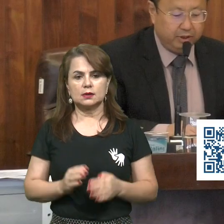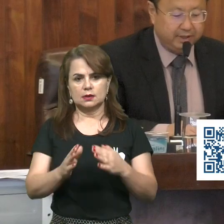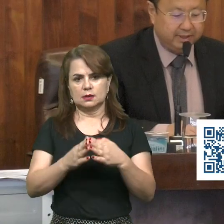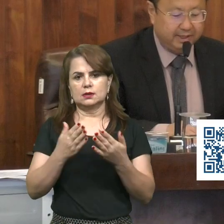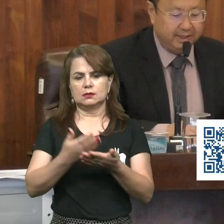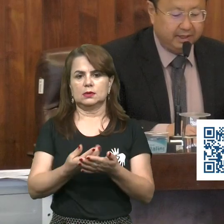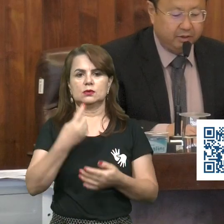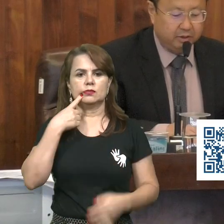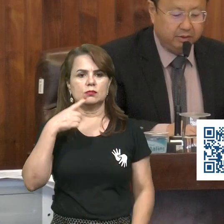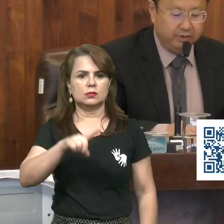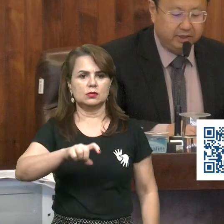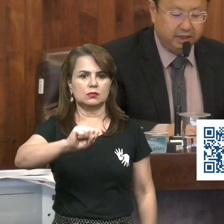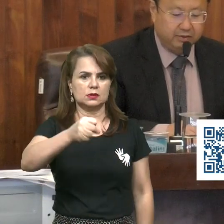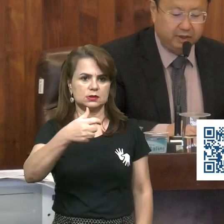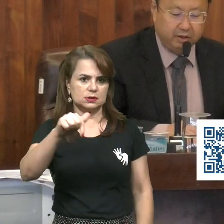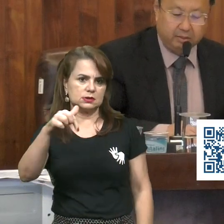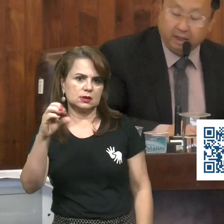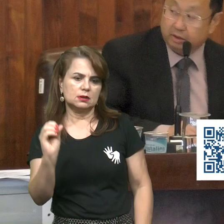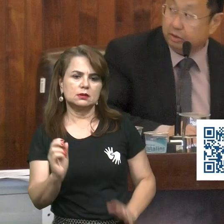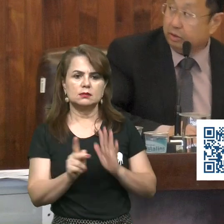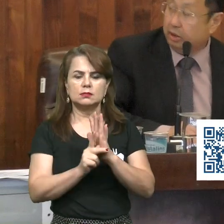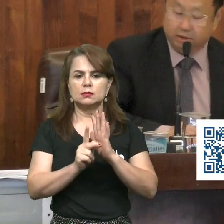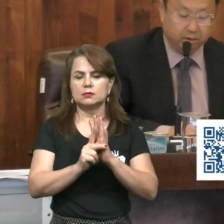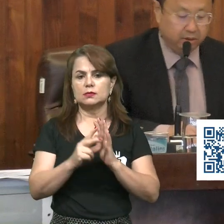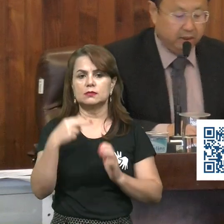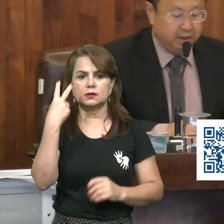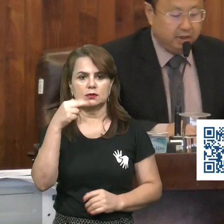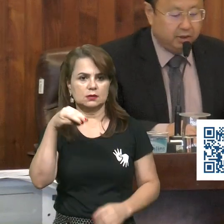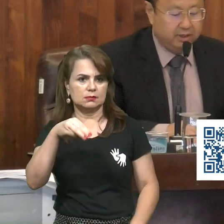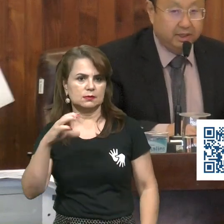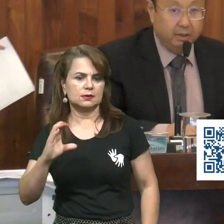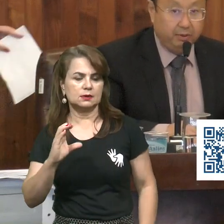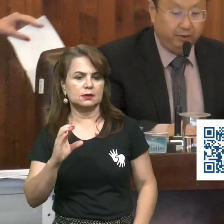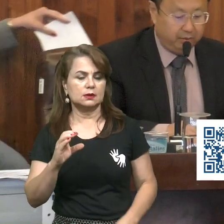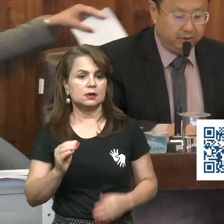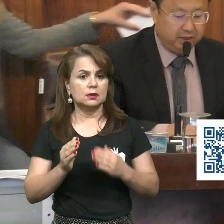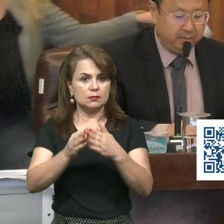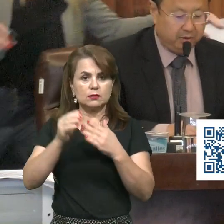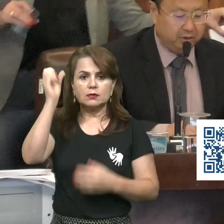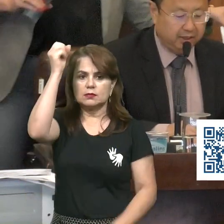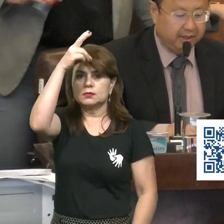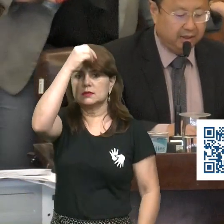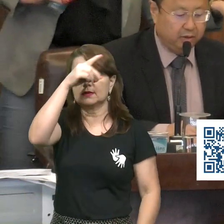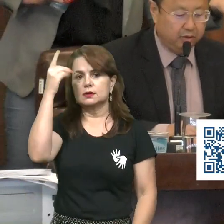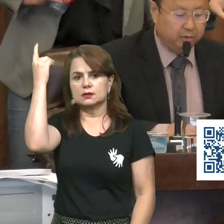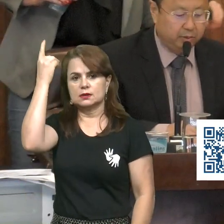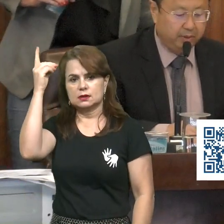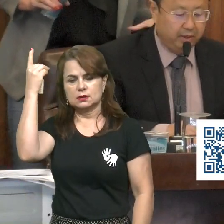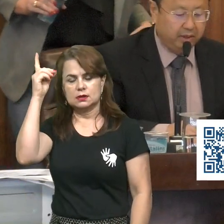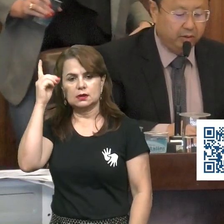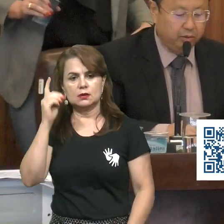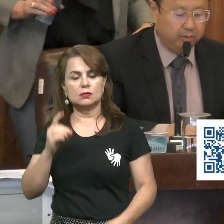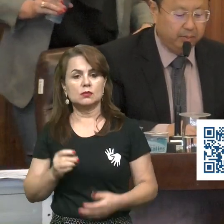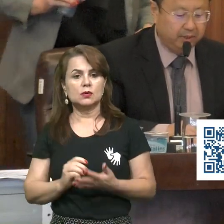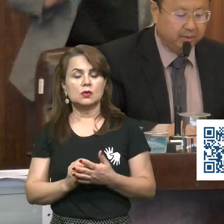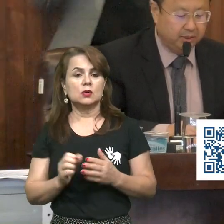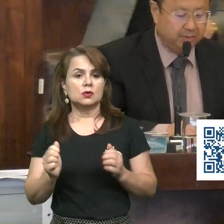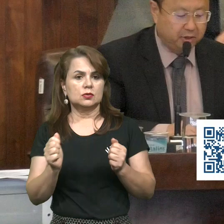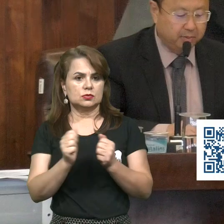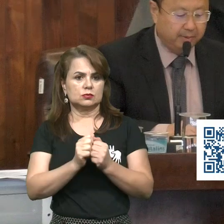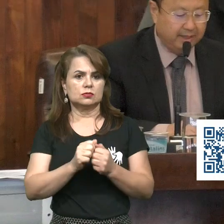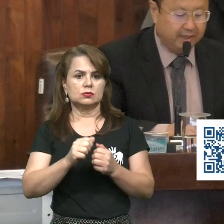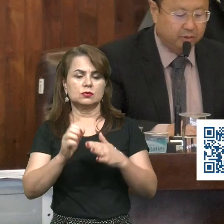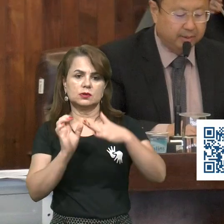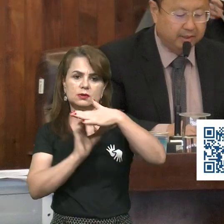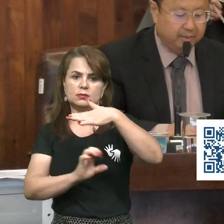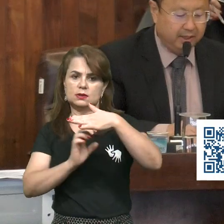Requerimento 1870/2023, vereador Marcos Custódio. Solicitando ao Prefeito Municipal, senhor Daniel Alonso, por meio da Indurb, empresa municipal